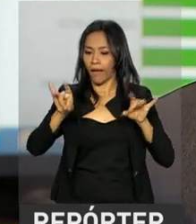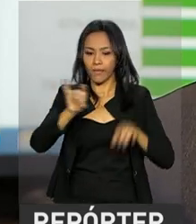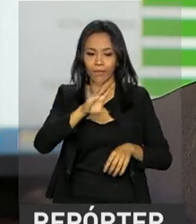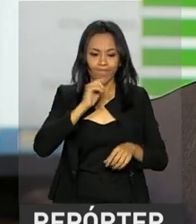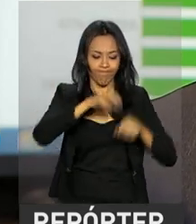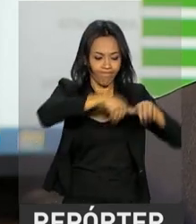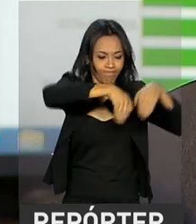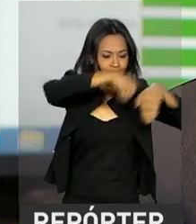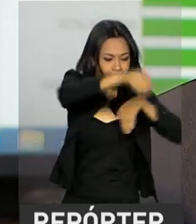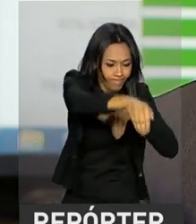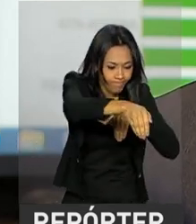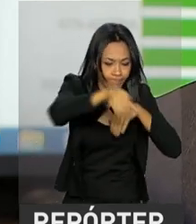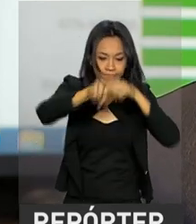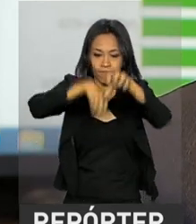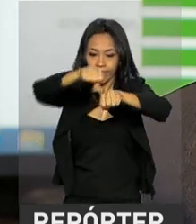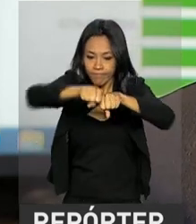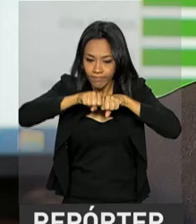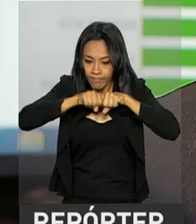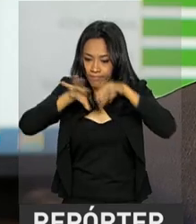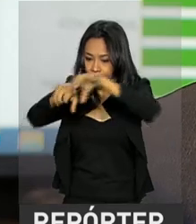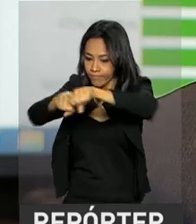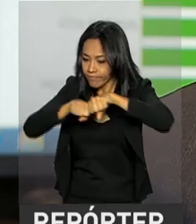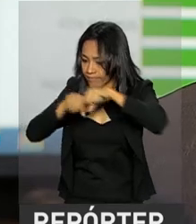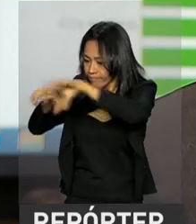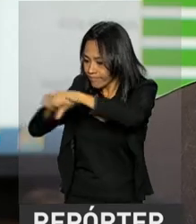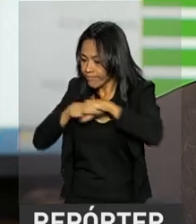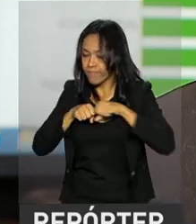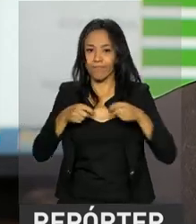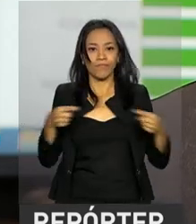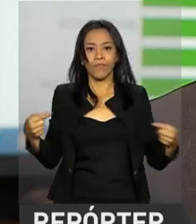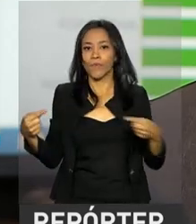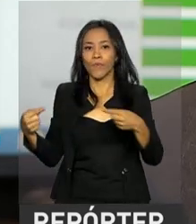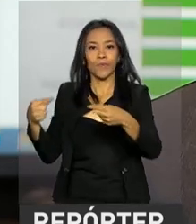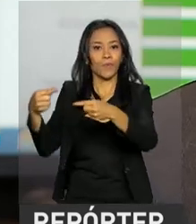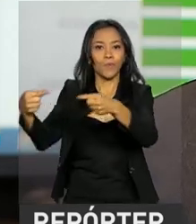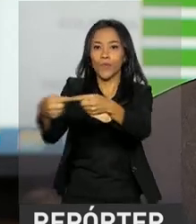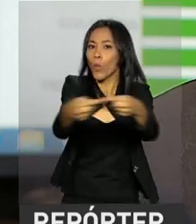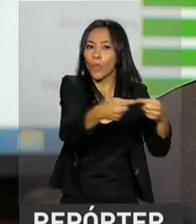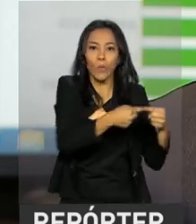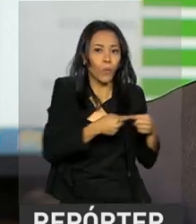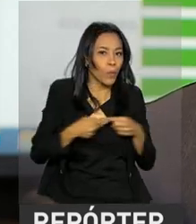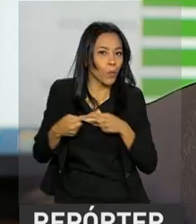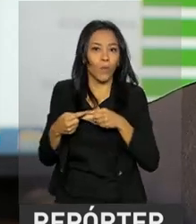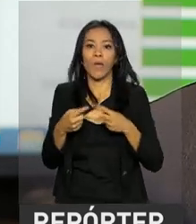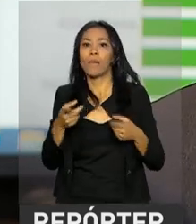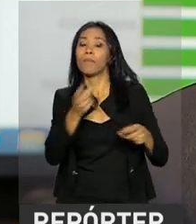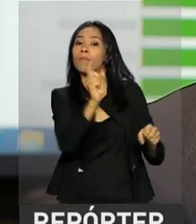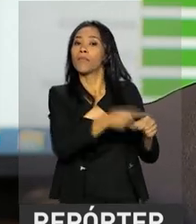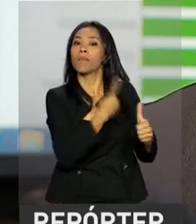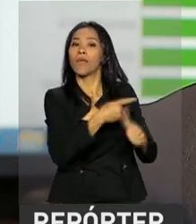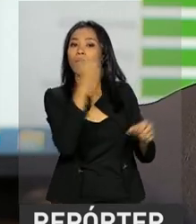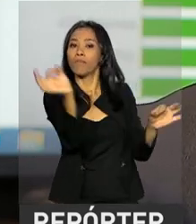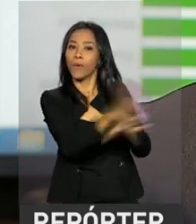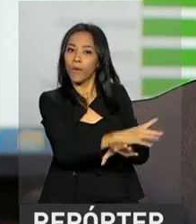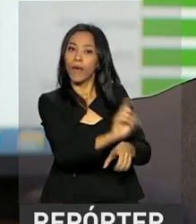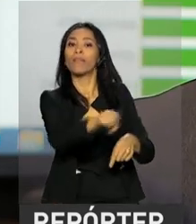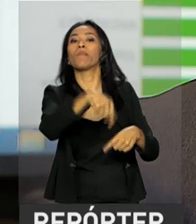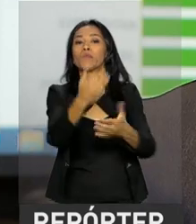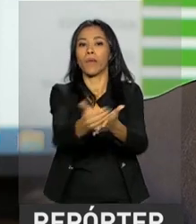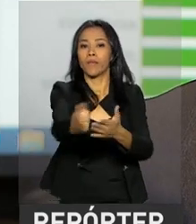aquele processo isoladamente ea próxima área só pode começar o seu trabalho quando a área anterior estiver concluído